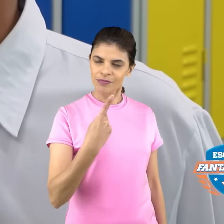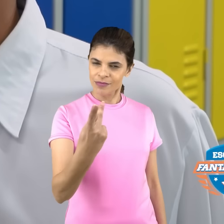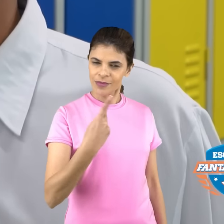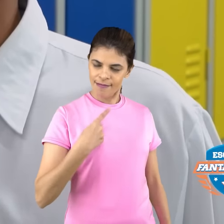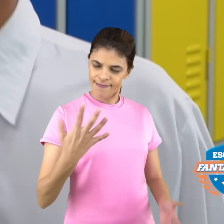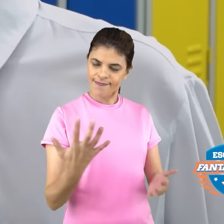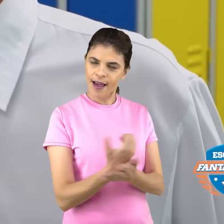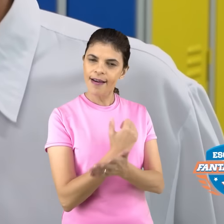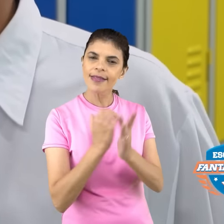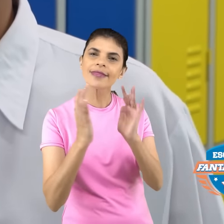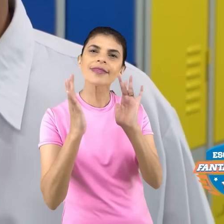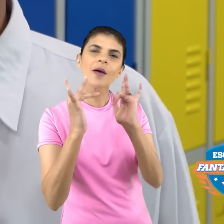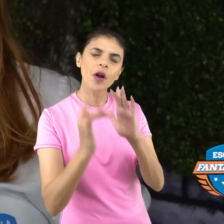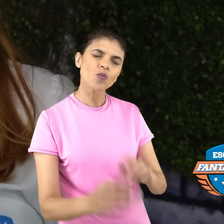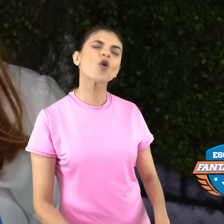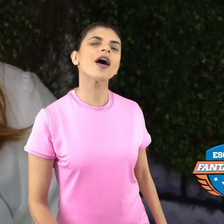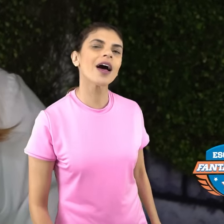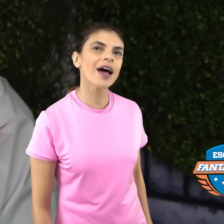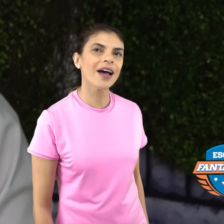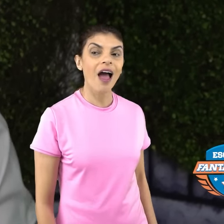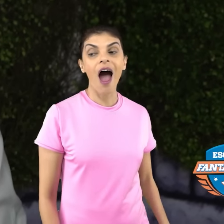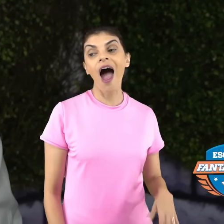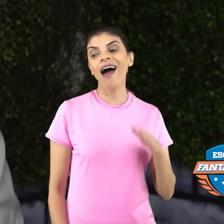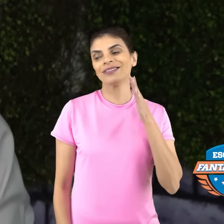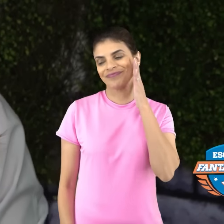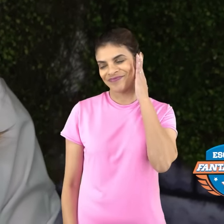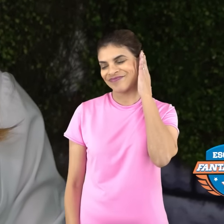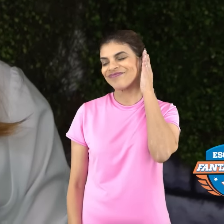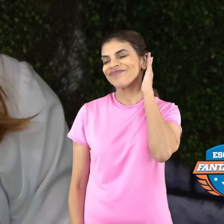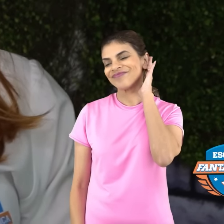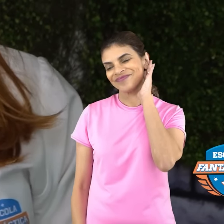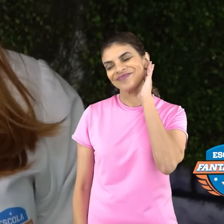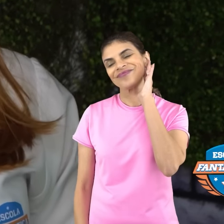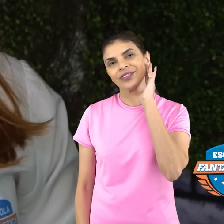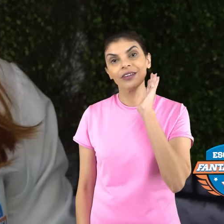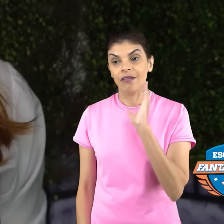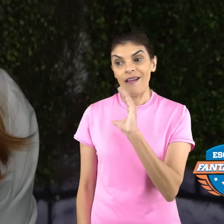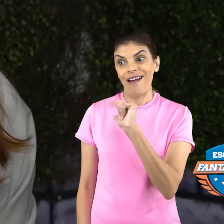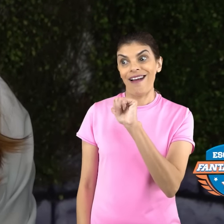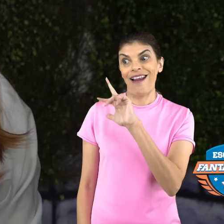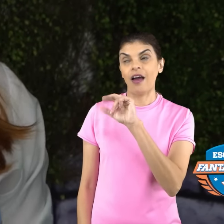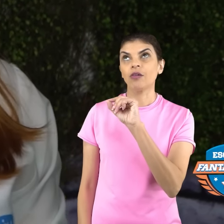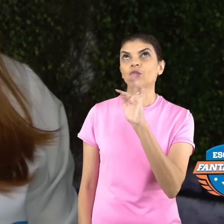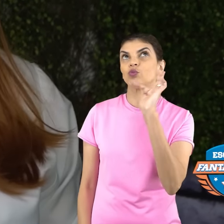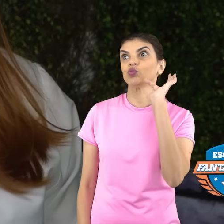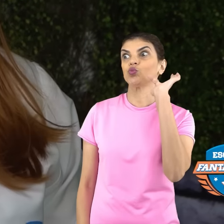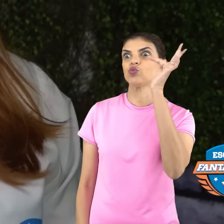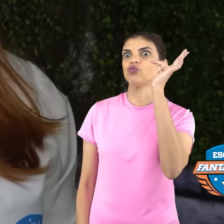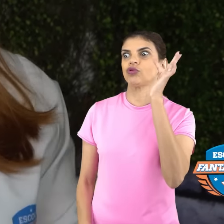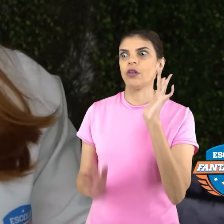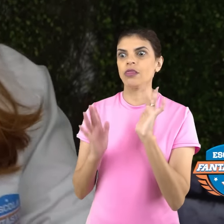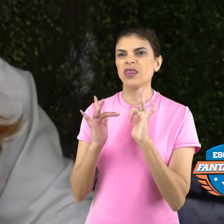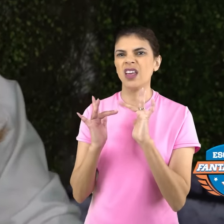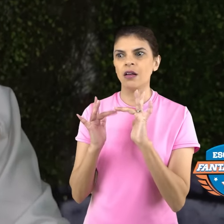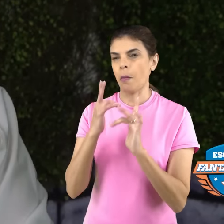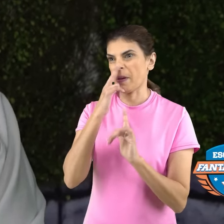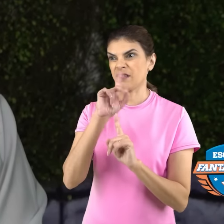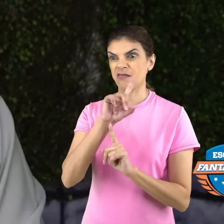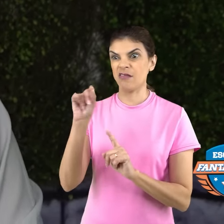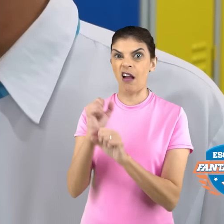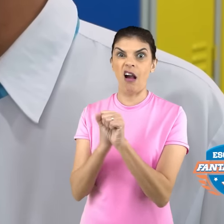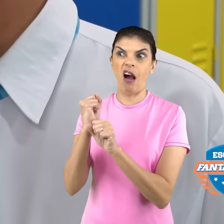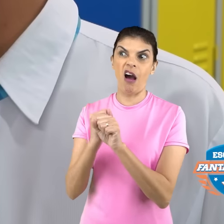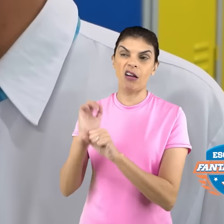vai namorar. Ah, tá. Sim. Claro, um dia a gente vai namorar daqui a uns 100